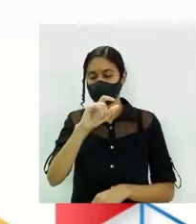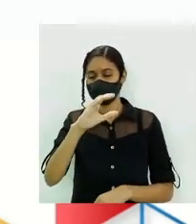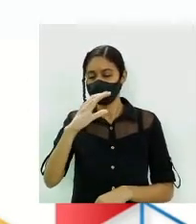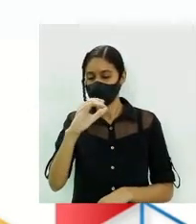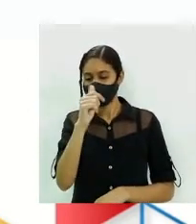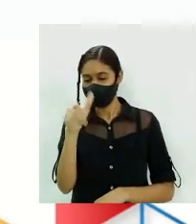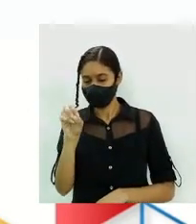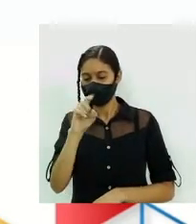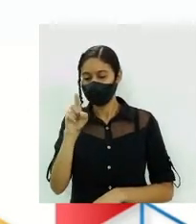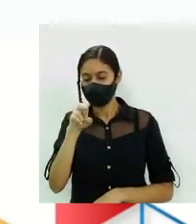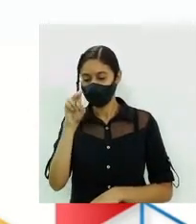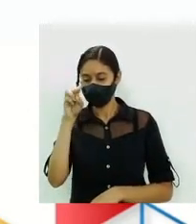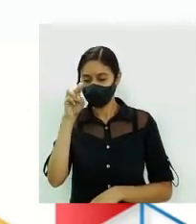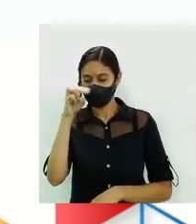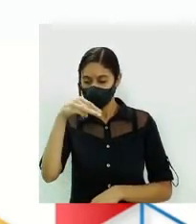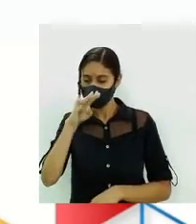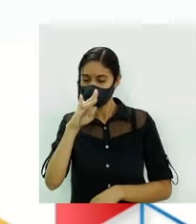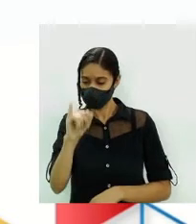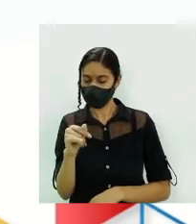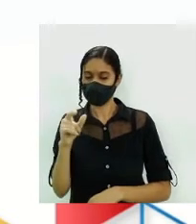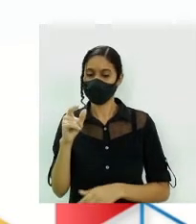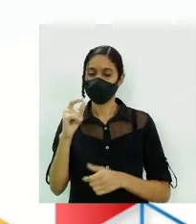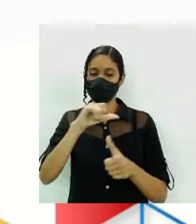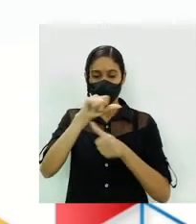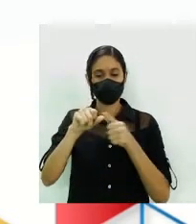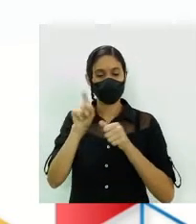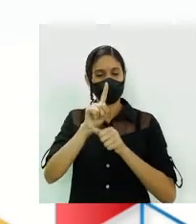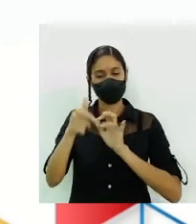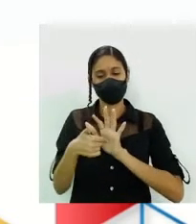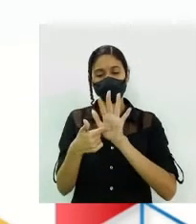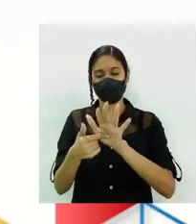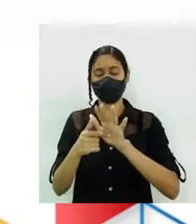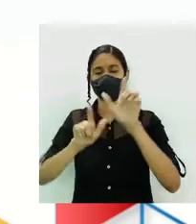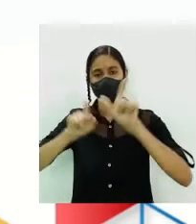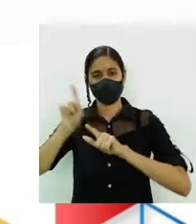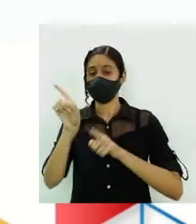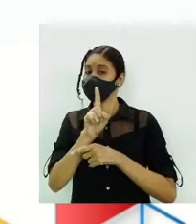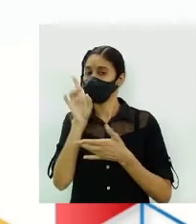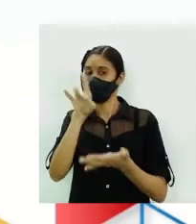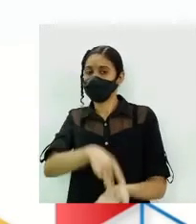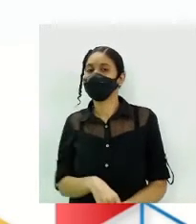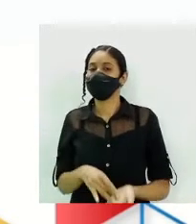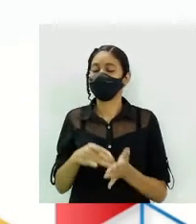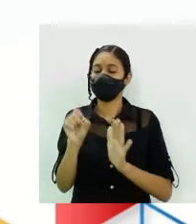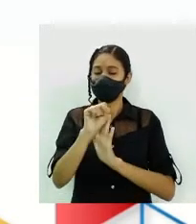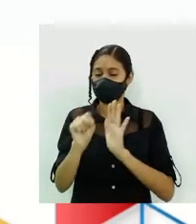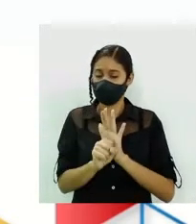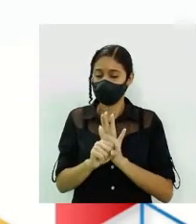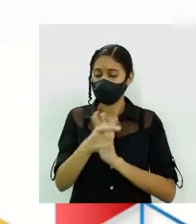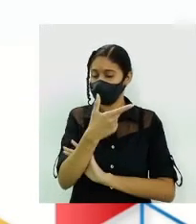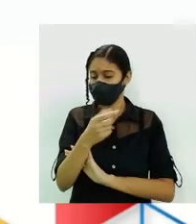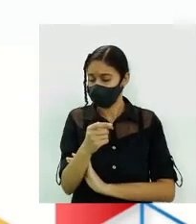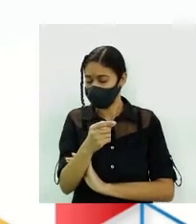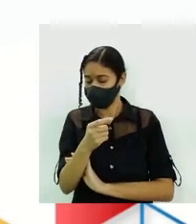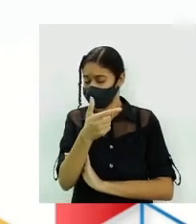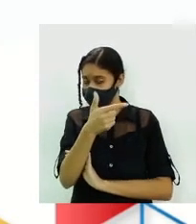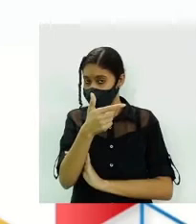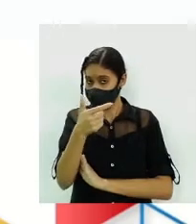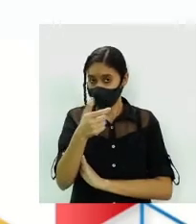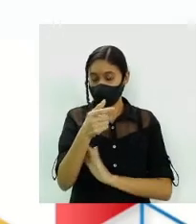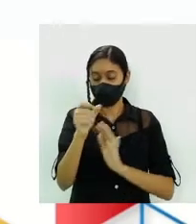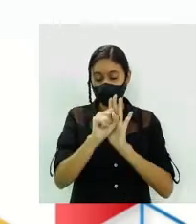vai passar na TV. É verdade, e não vai mesmo. Em pleno século XXI, a Globo